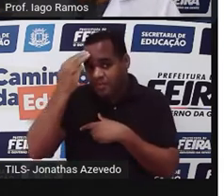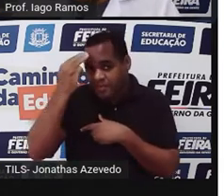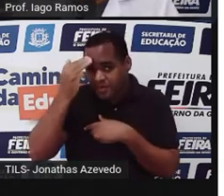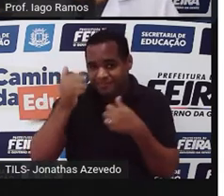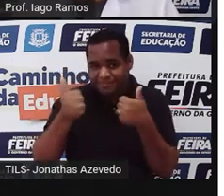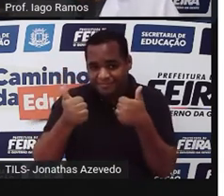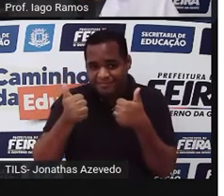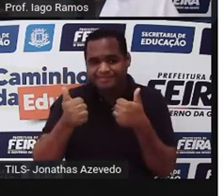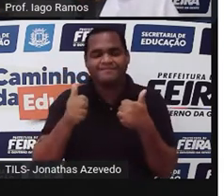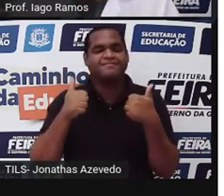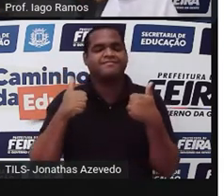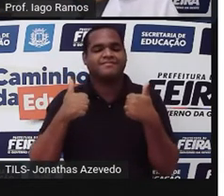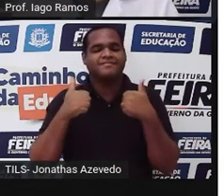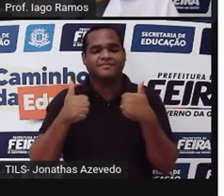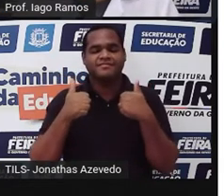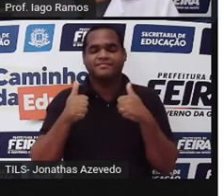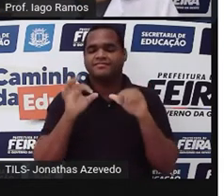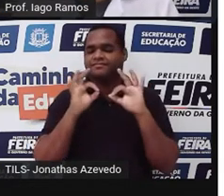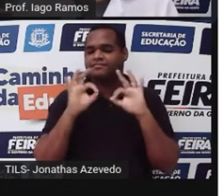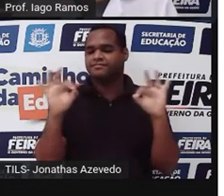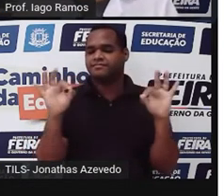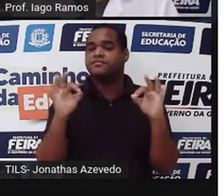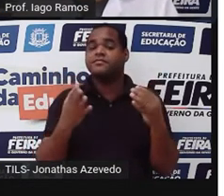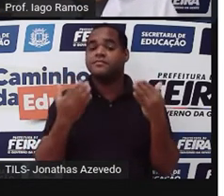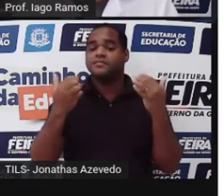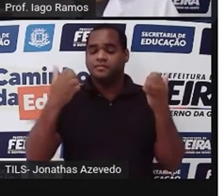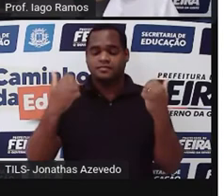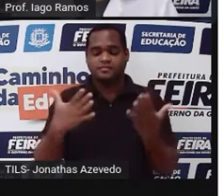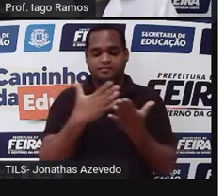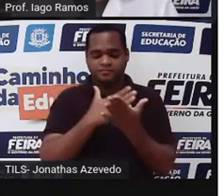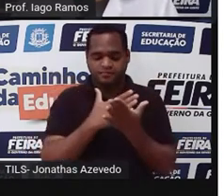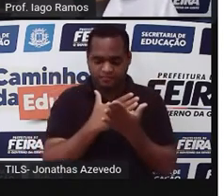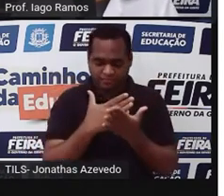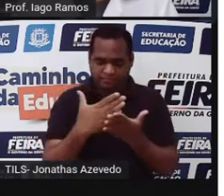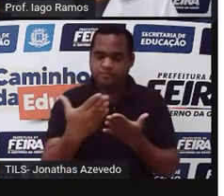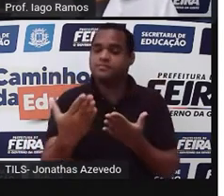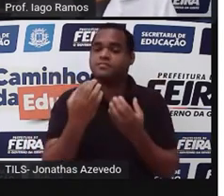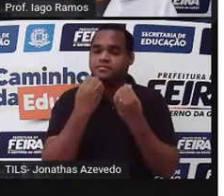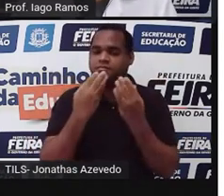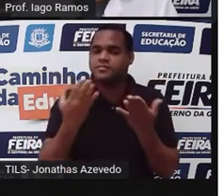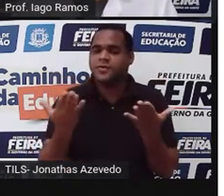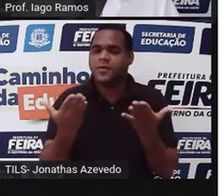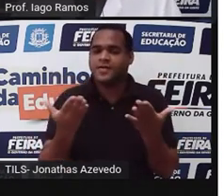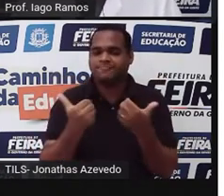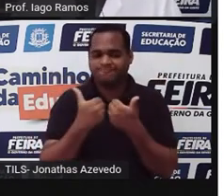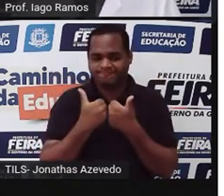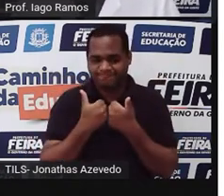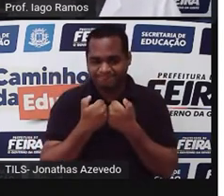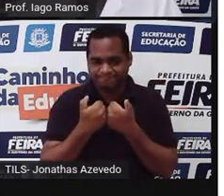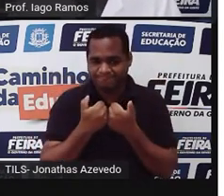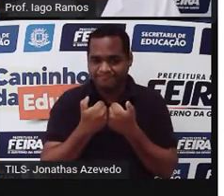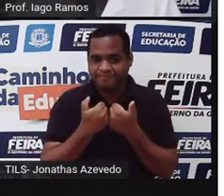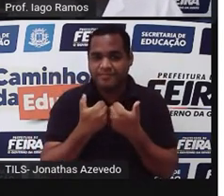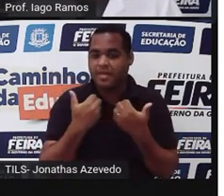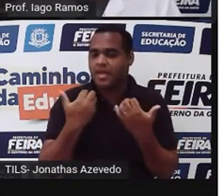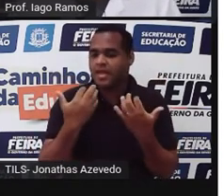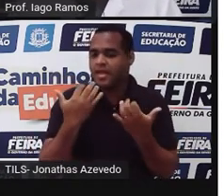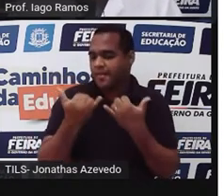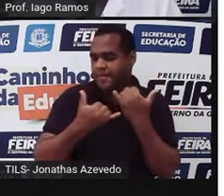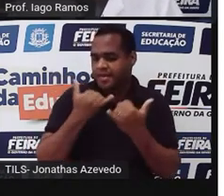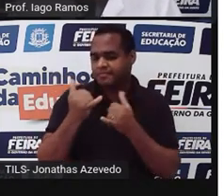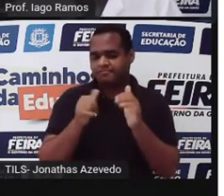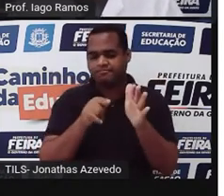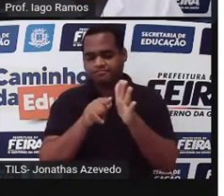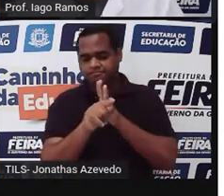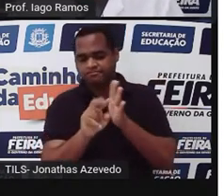beleza show de bola Vamos avançando porque agora a gente vai fazer um joguinho Oi Lucas e respostas tá